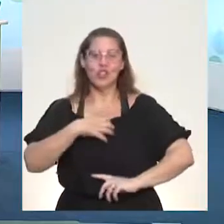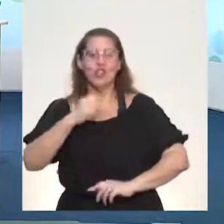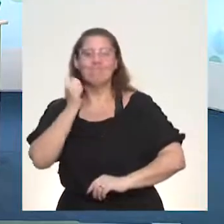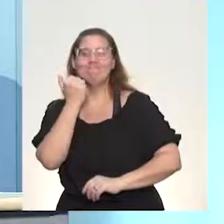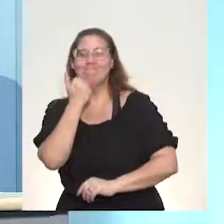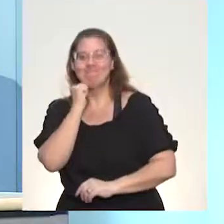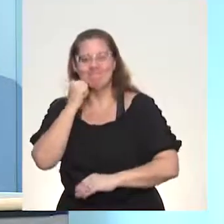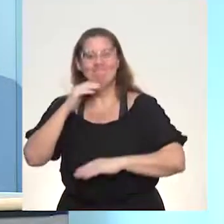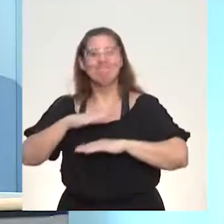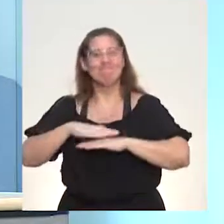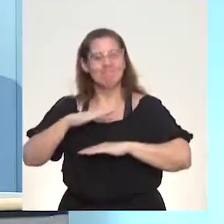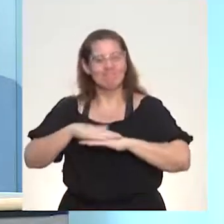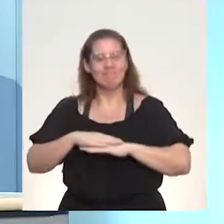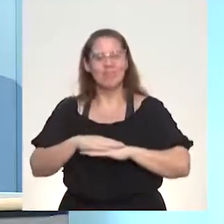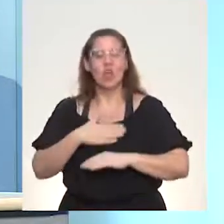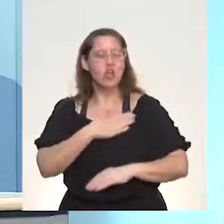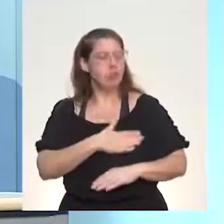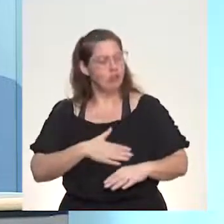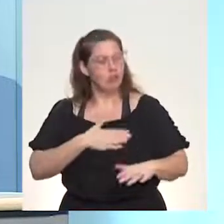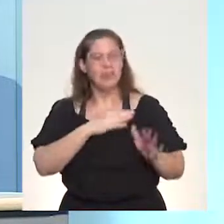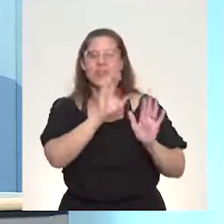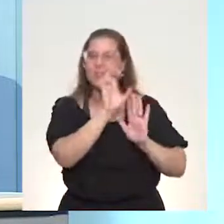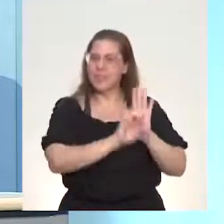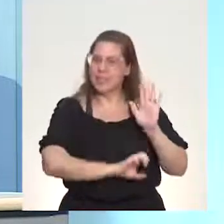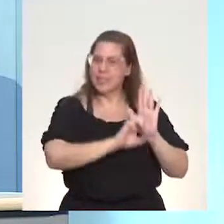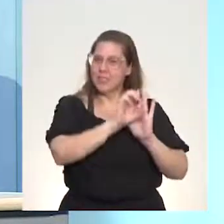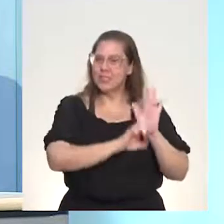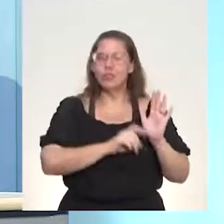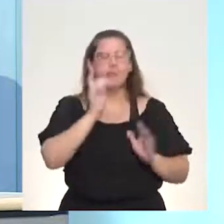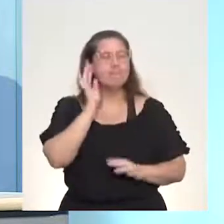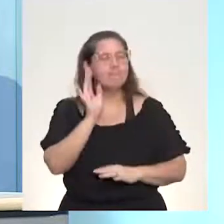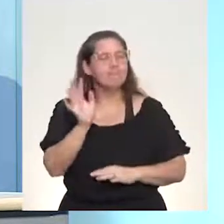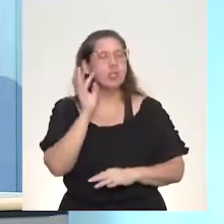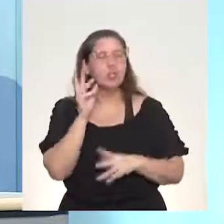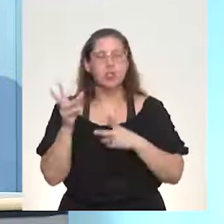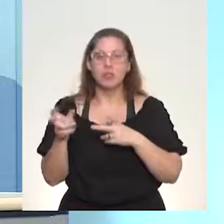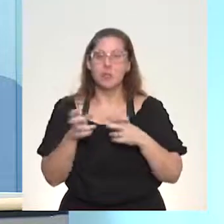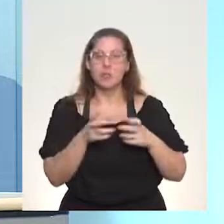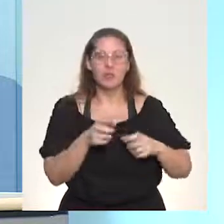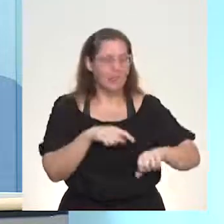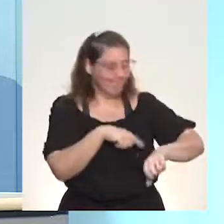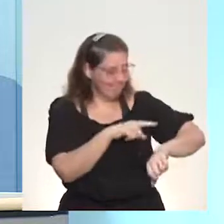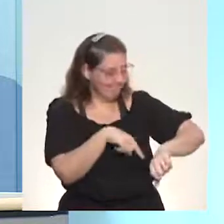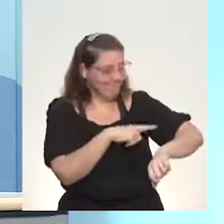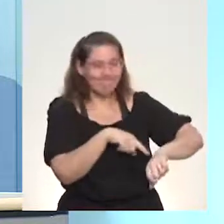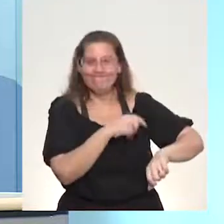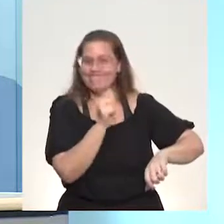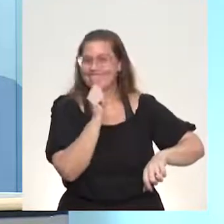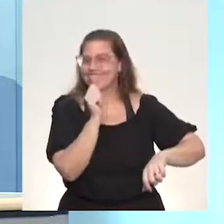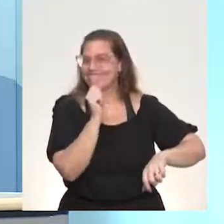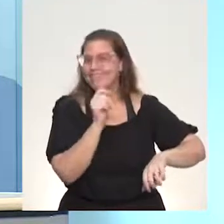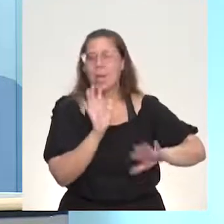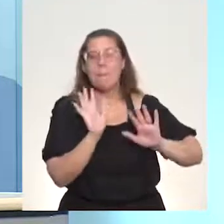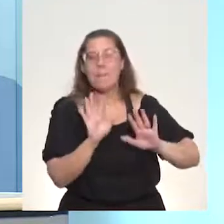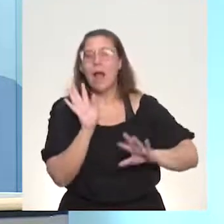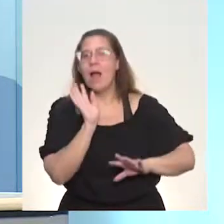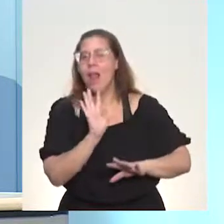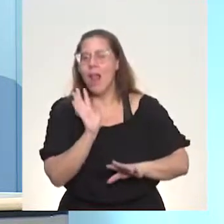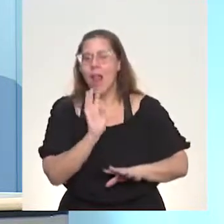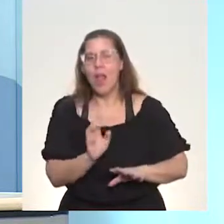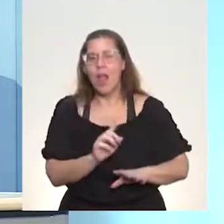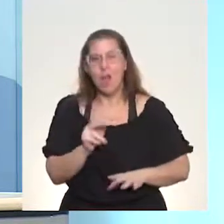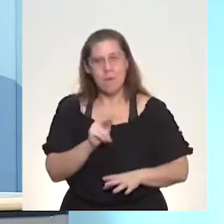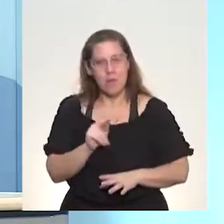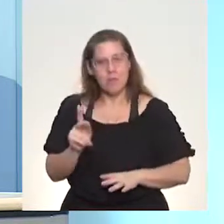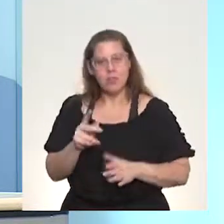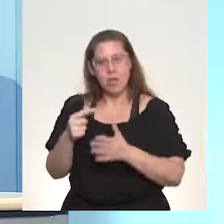E eu gostei desse exercício aqui de filosofar, né? Eu estou vendo aqui que a gente não tem tanto tempo assim, mas eu achei legal que a Mafê trouxe.